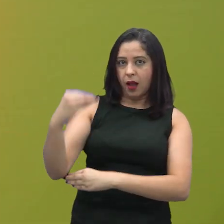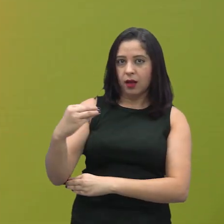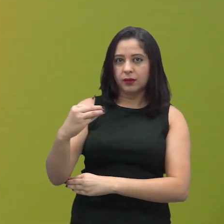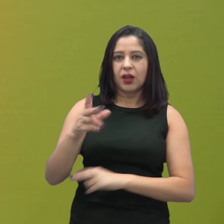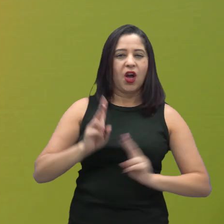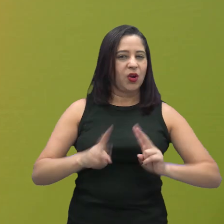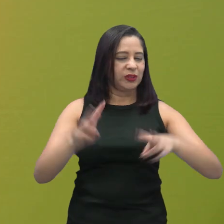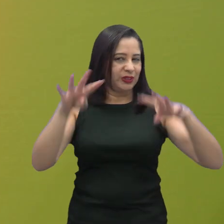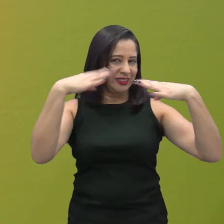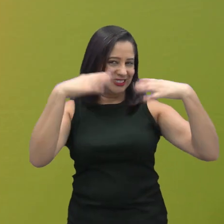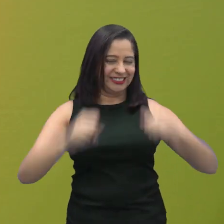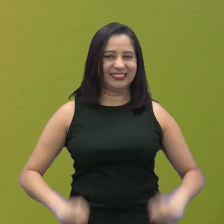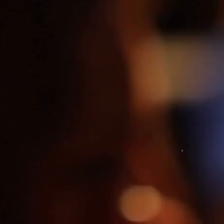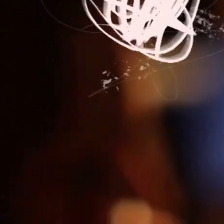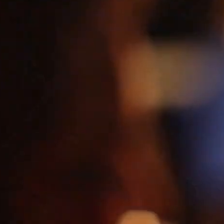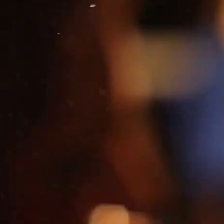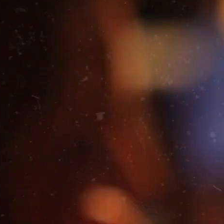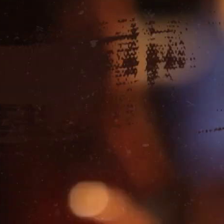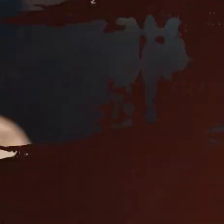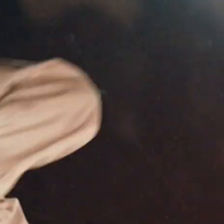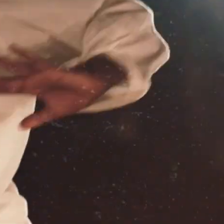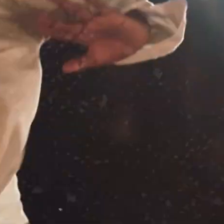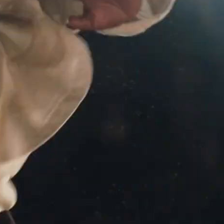sai daí, a gente volta já já.